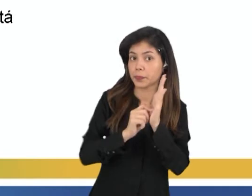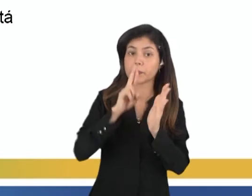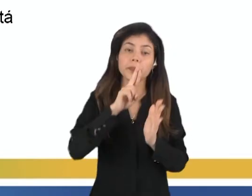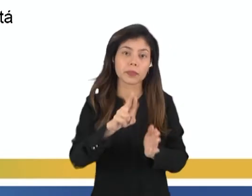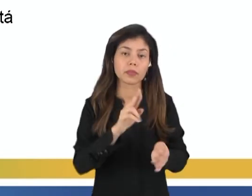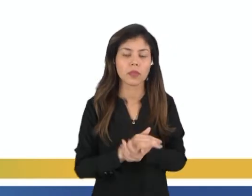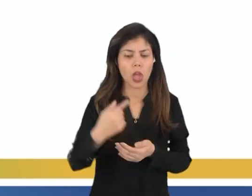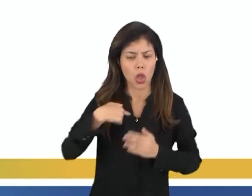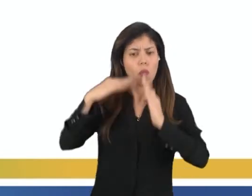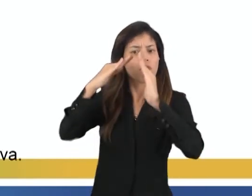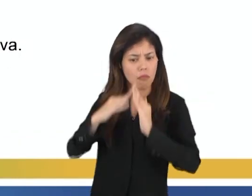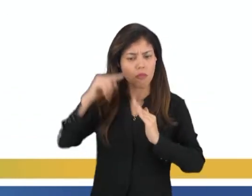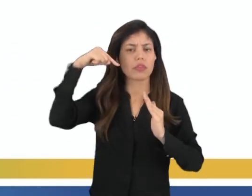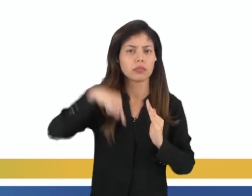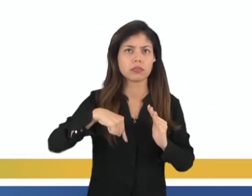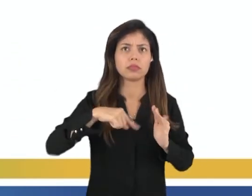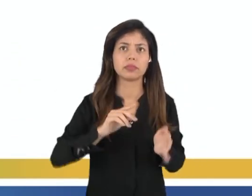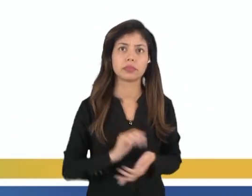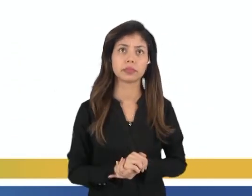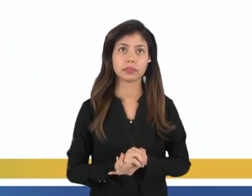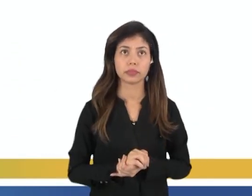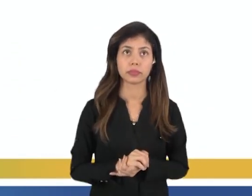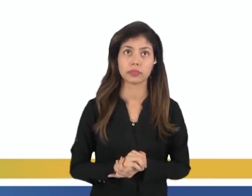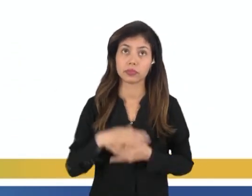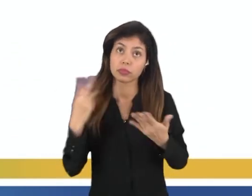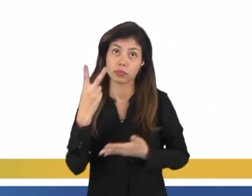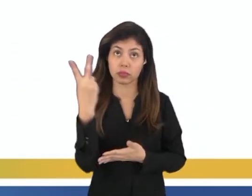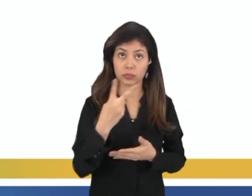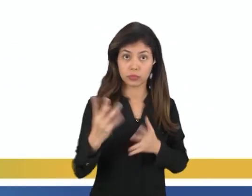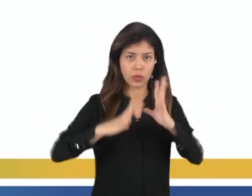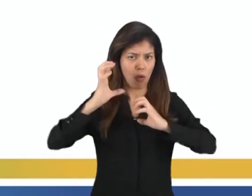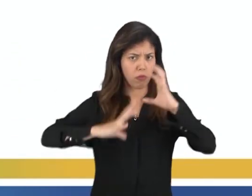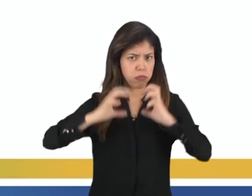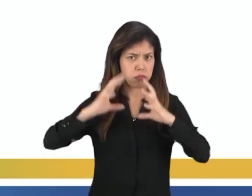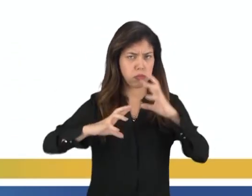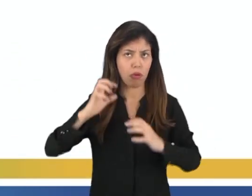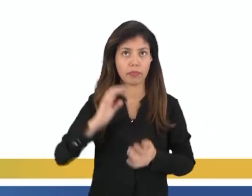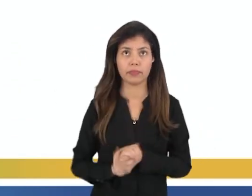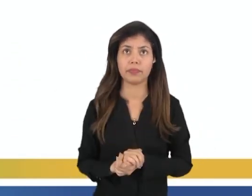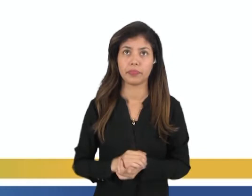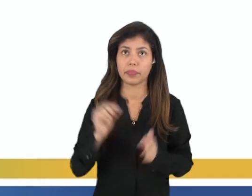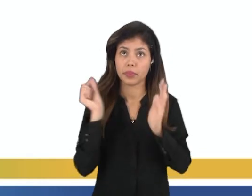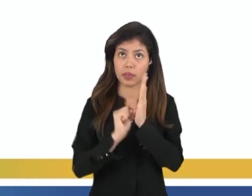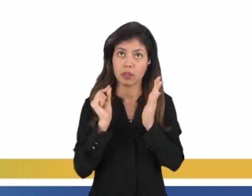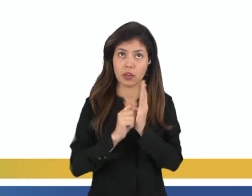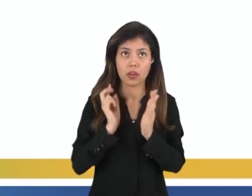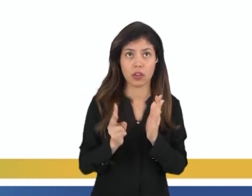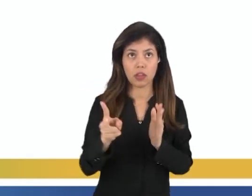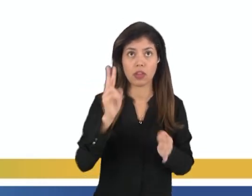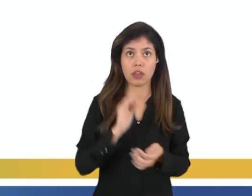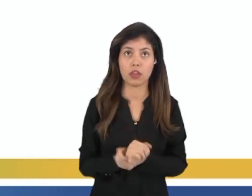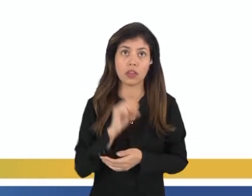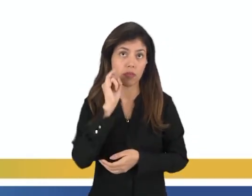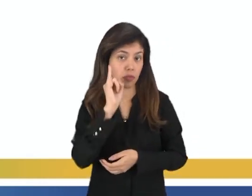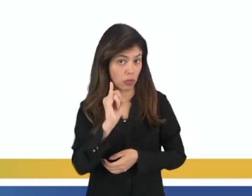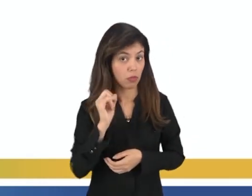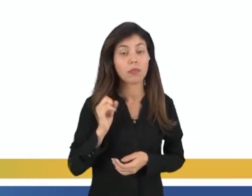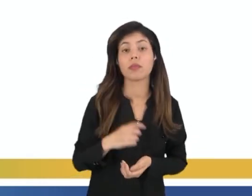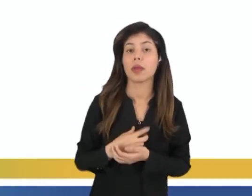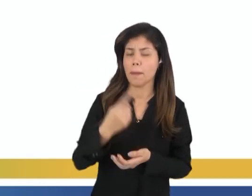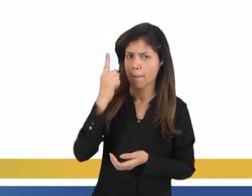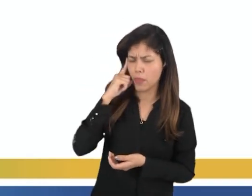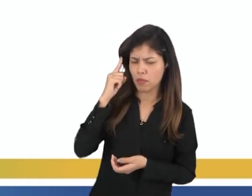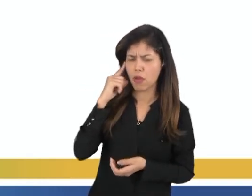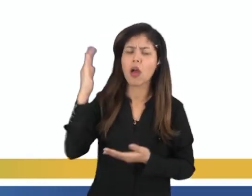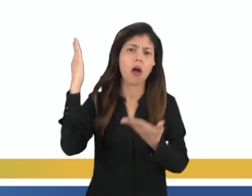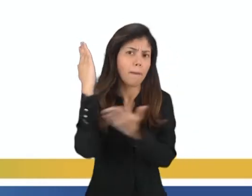respondeu: "Eu moro aqui." Então os dois começaram a brigar. O Pica-Pau continuou dizendo: "Se você pensa